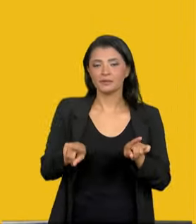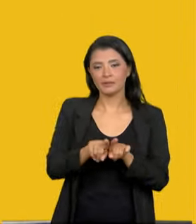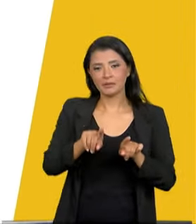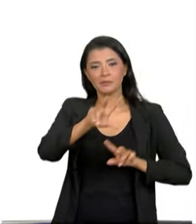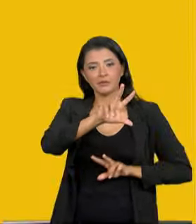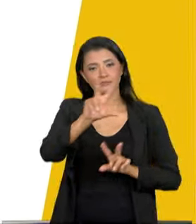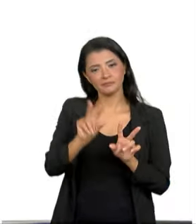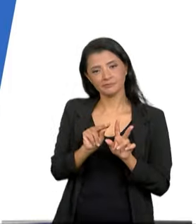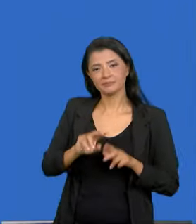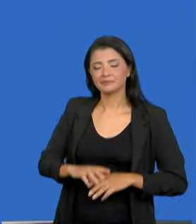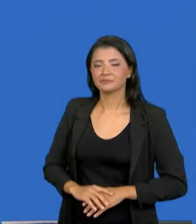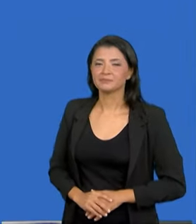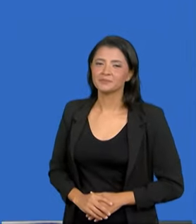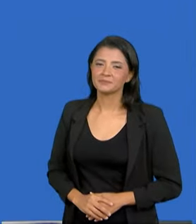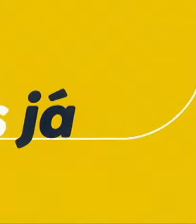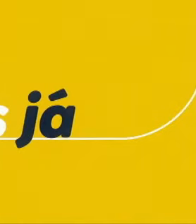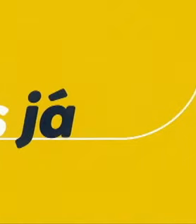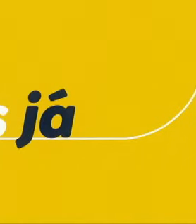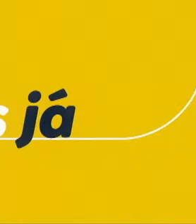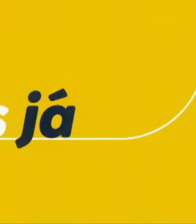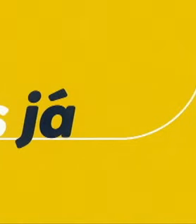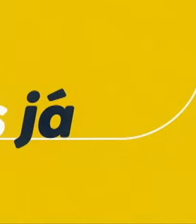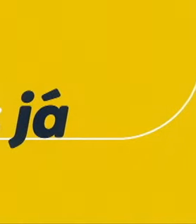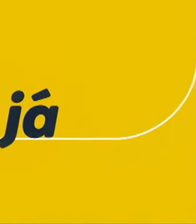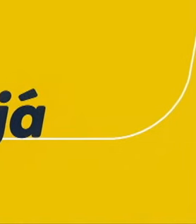TV Brasil.